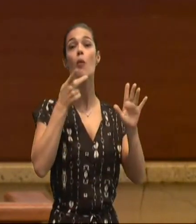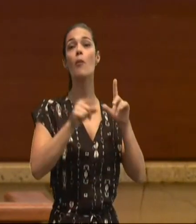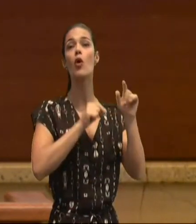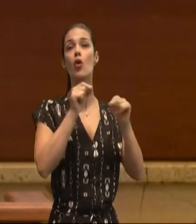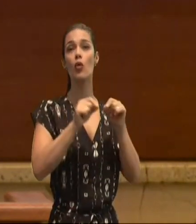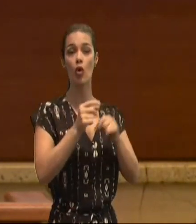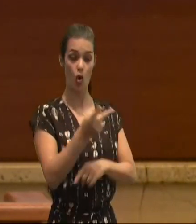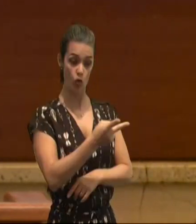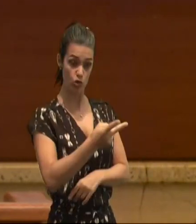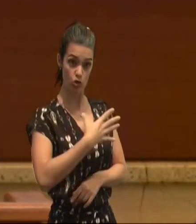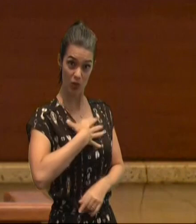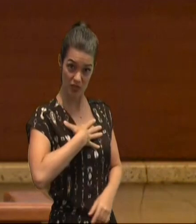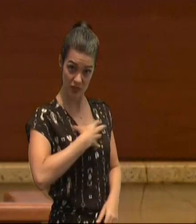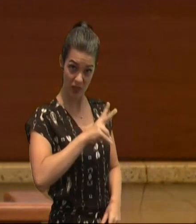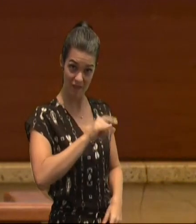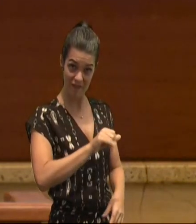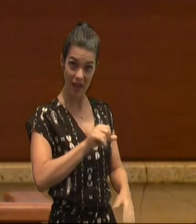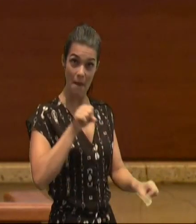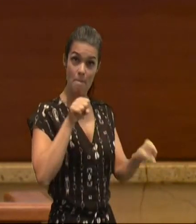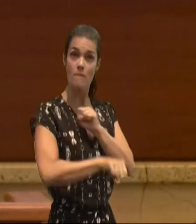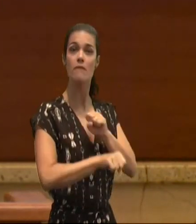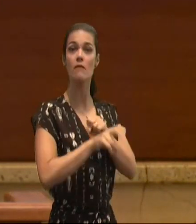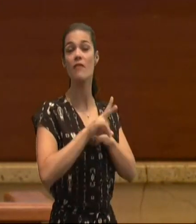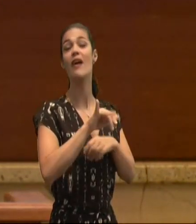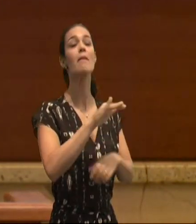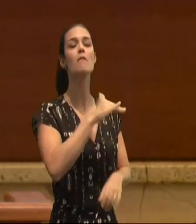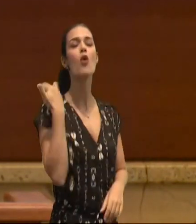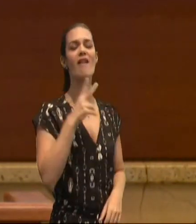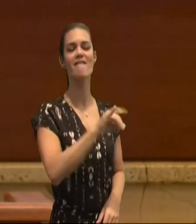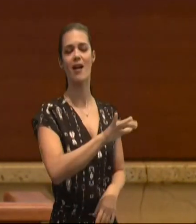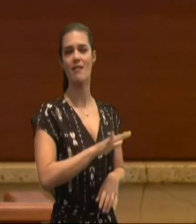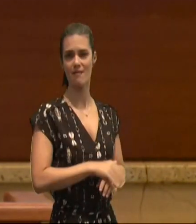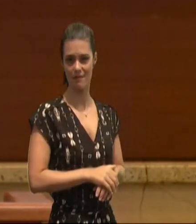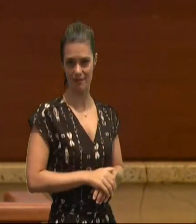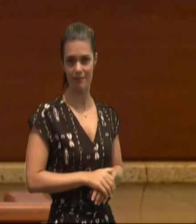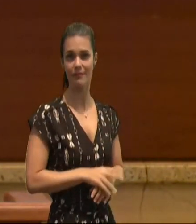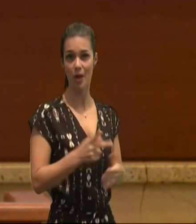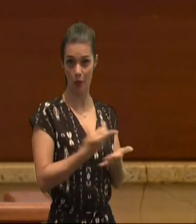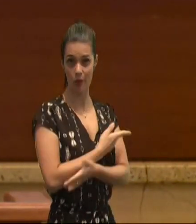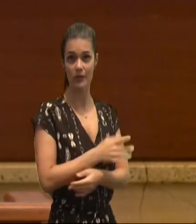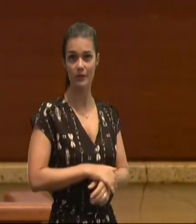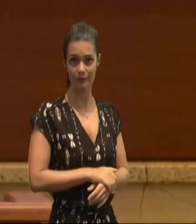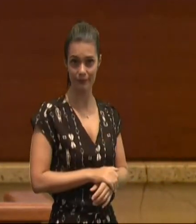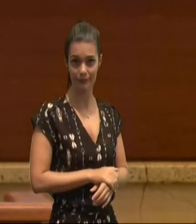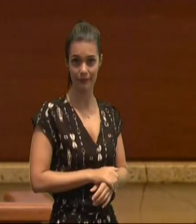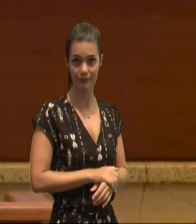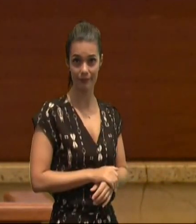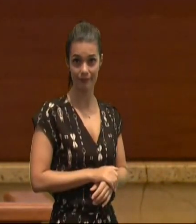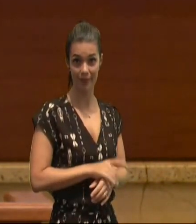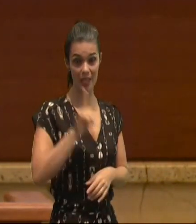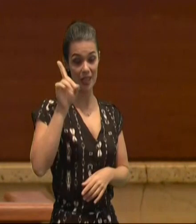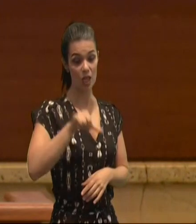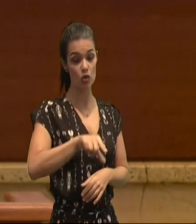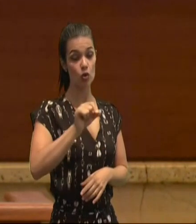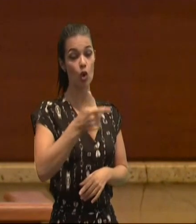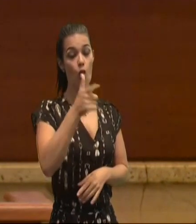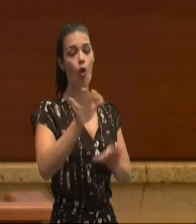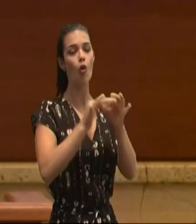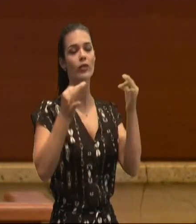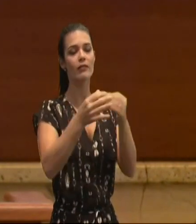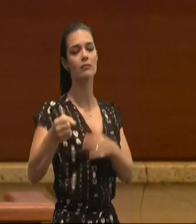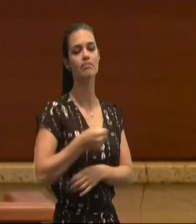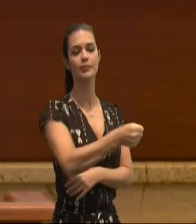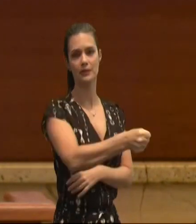Finéias, seriam mortos no mesmo dia numa batalha, e que o Senhor escolheria uma outra família para poder servir